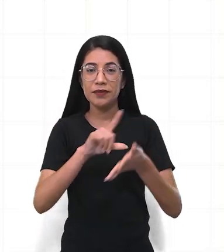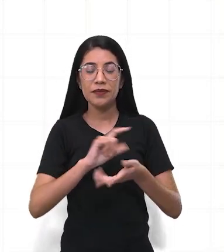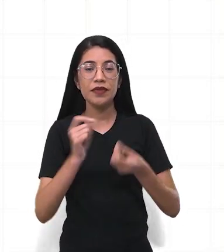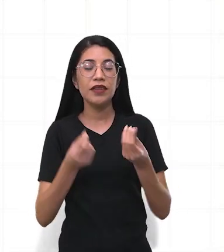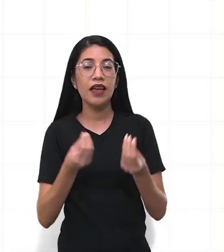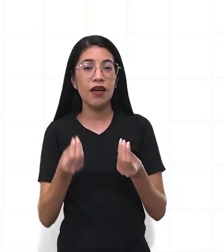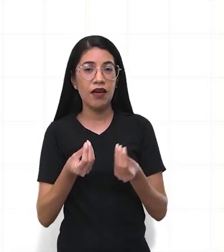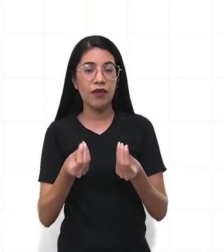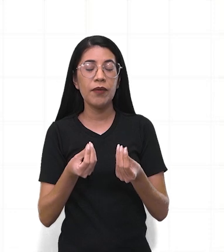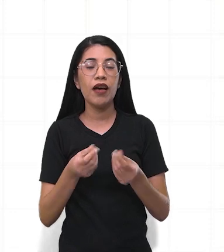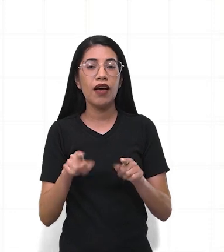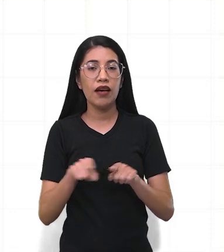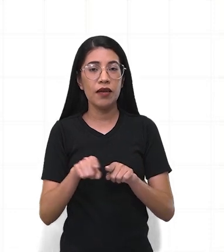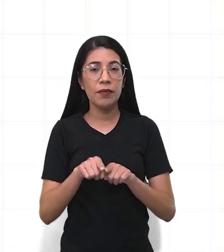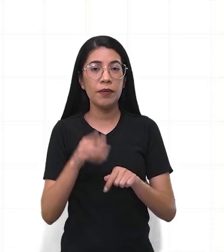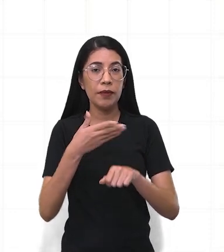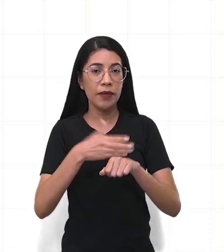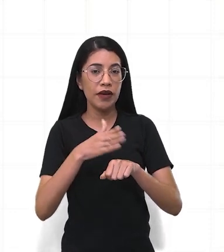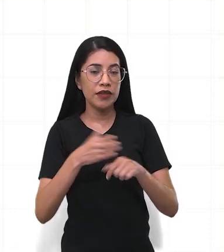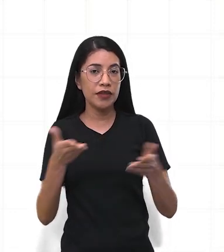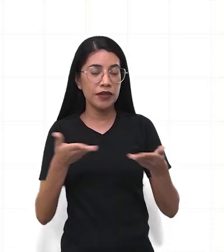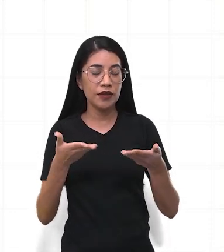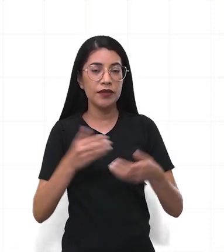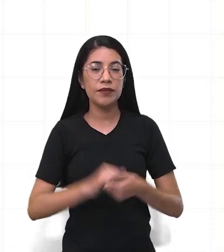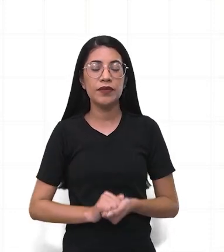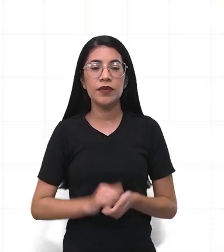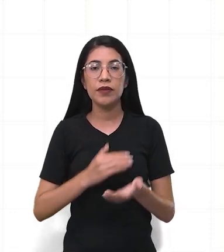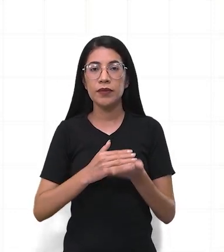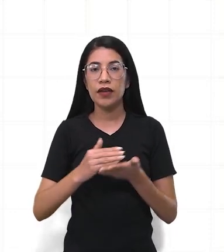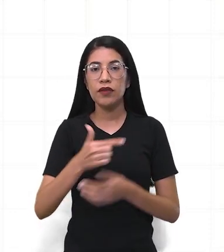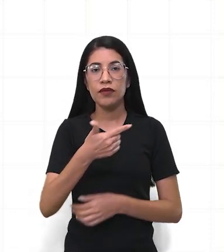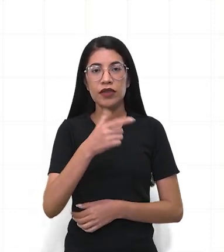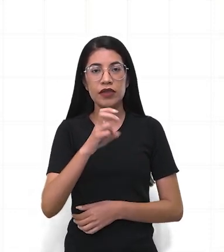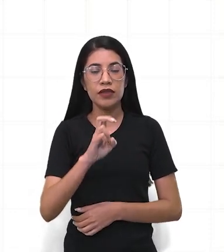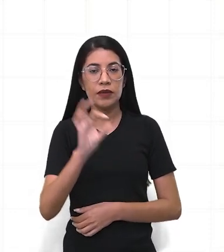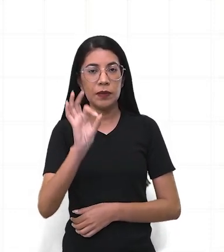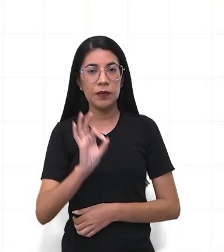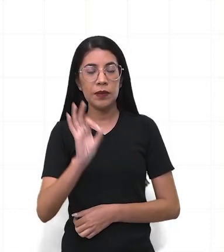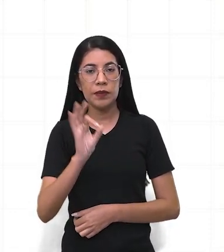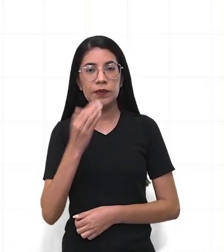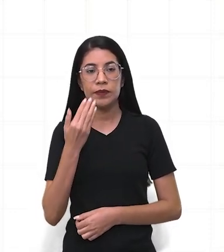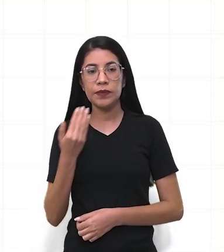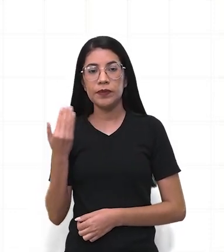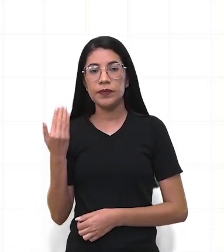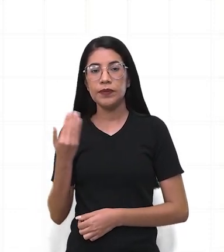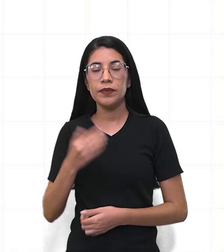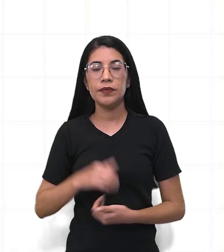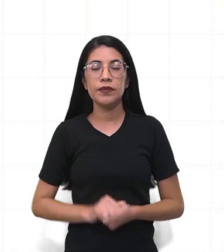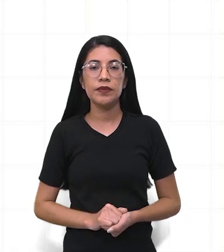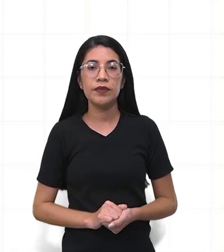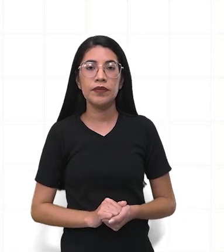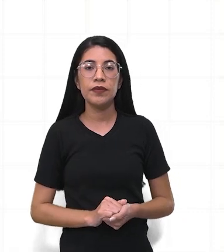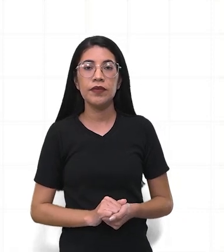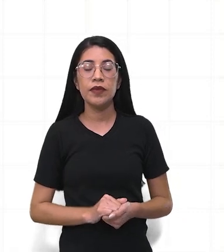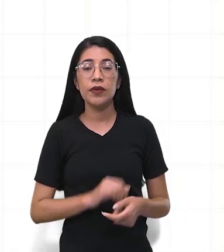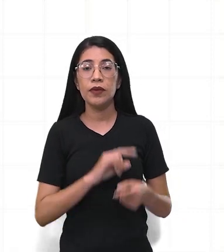em prática, tá? Vamos começar aqui com 25%. Então, primeira coisa que a gente